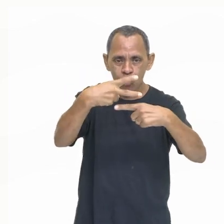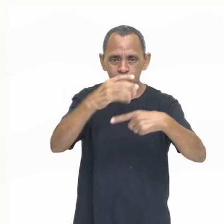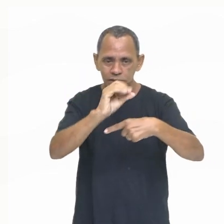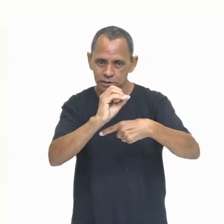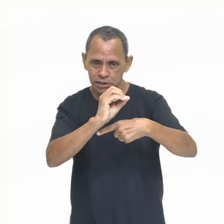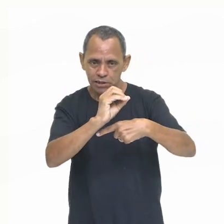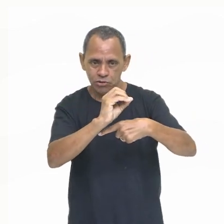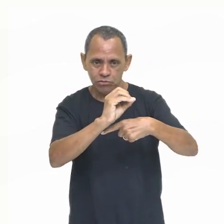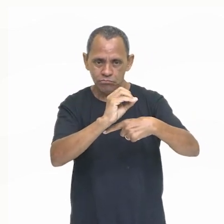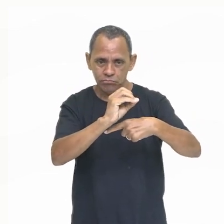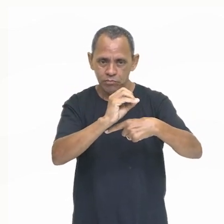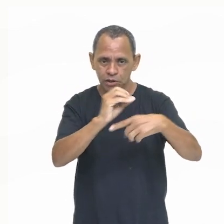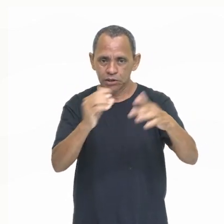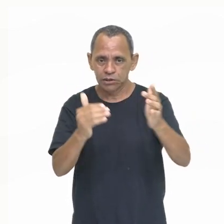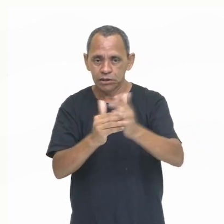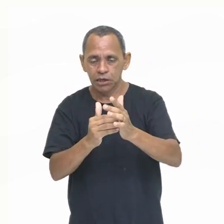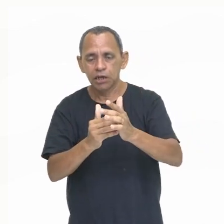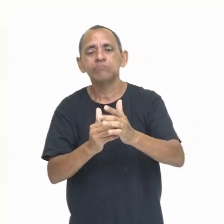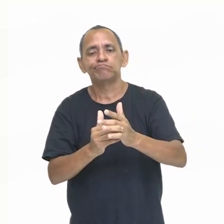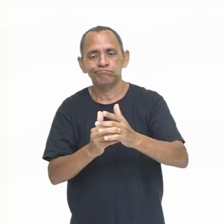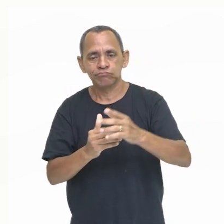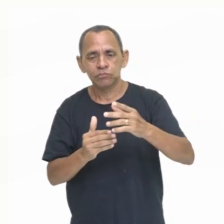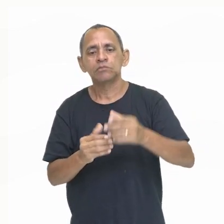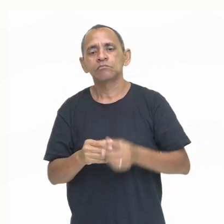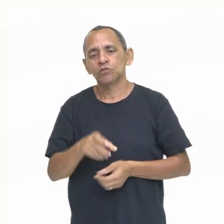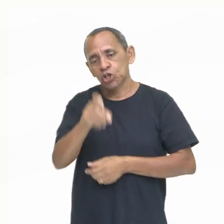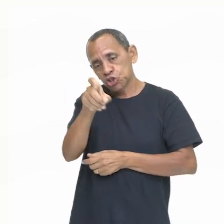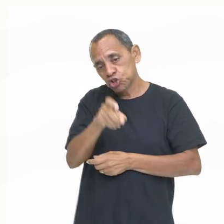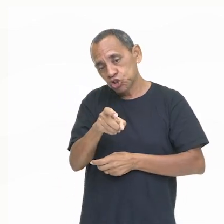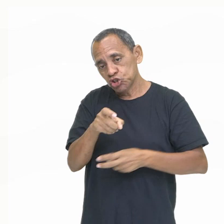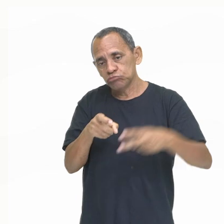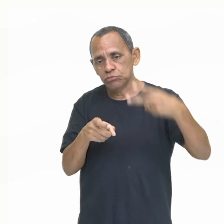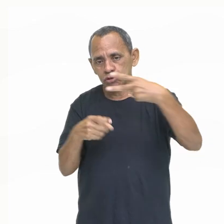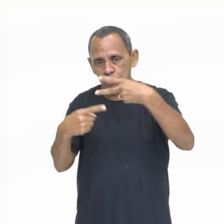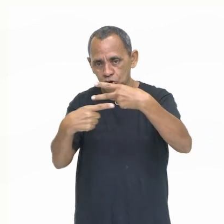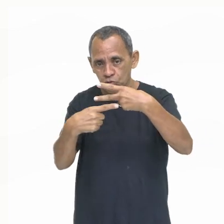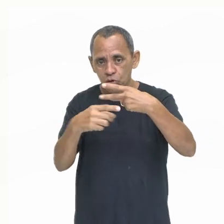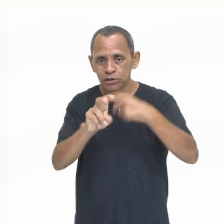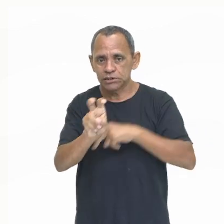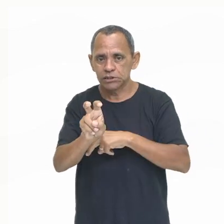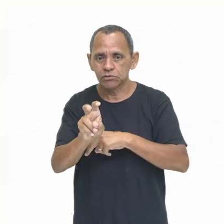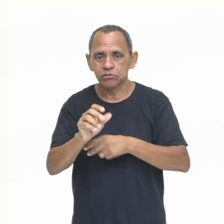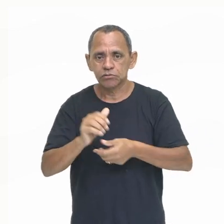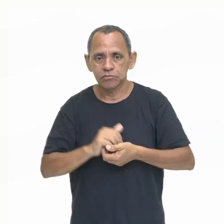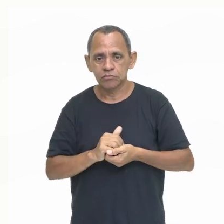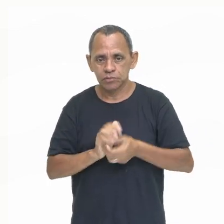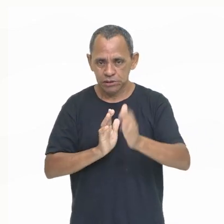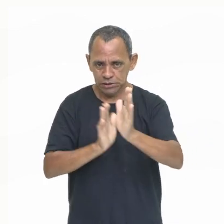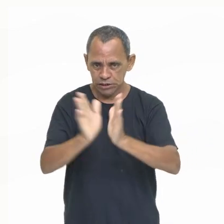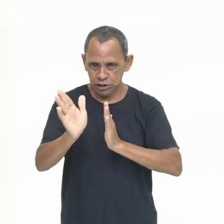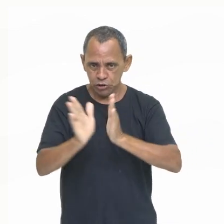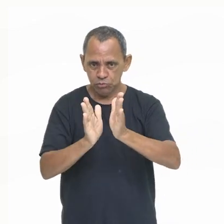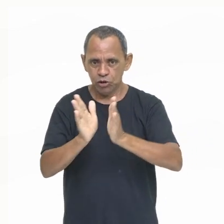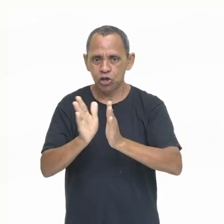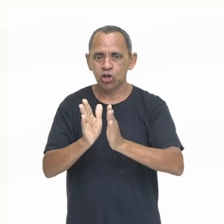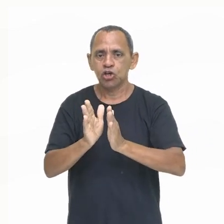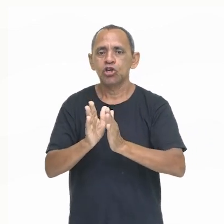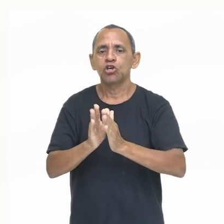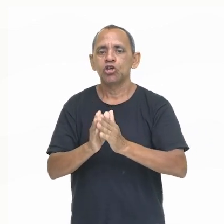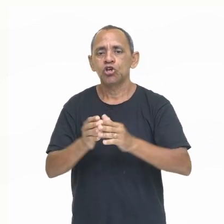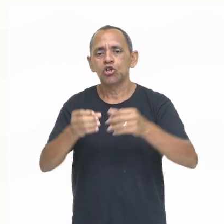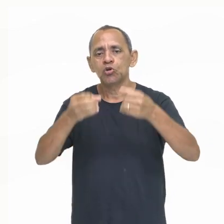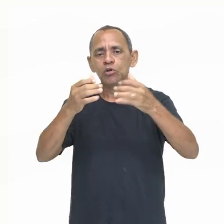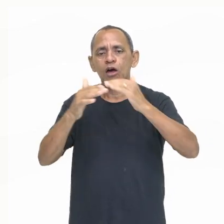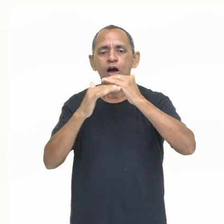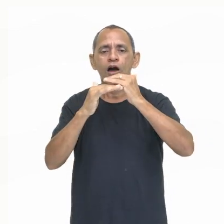0 e x menor ou igual a 5. Nesse intervalo aí nós vamos dizer então